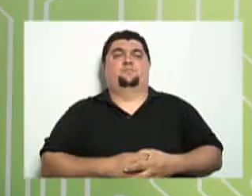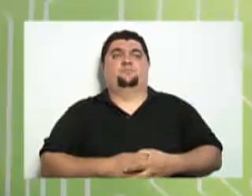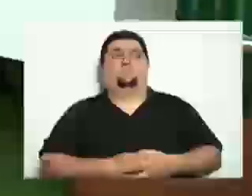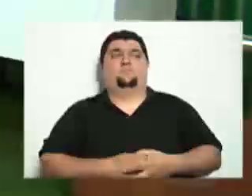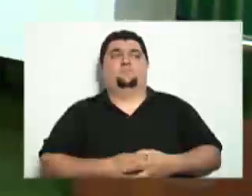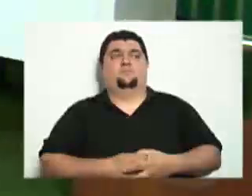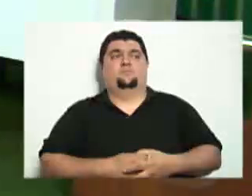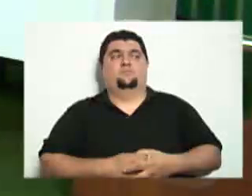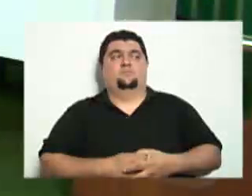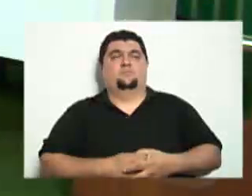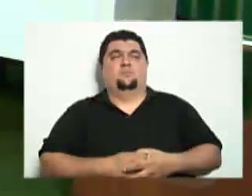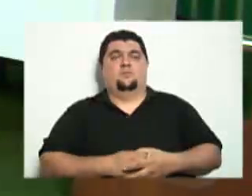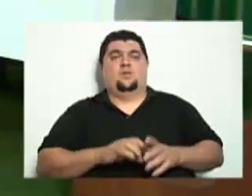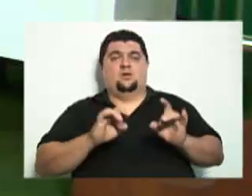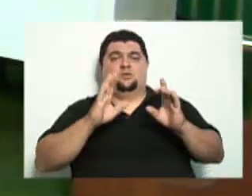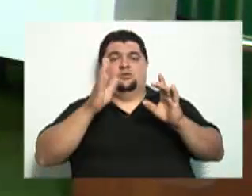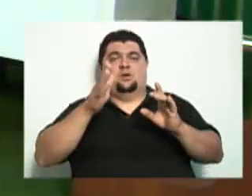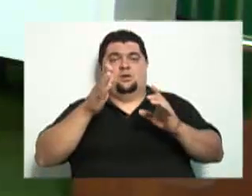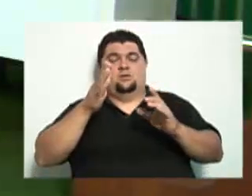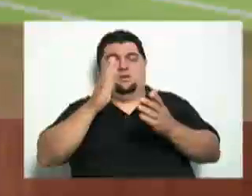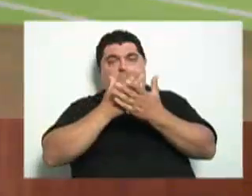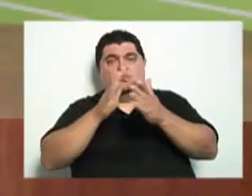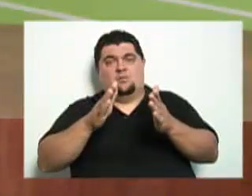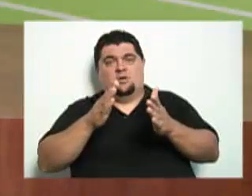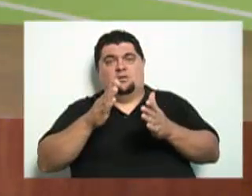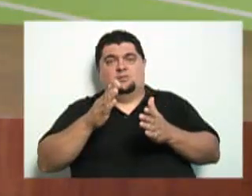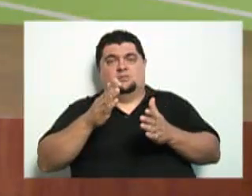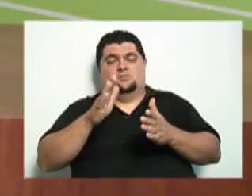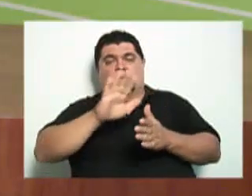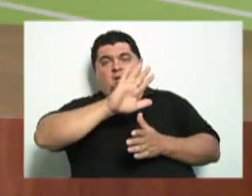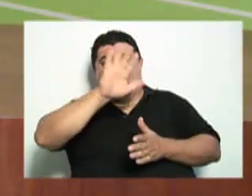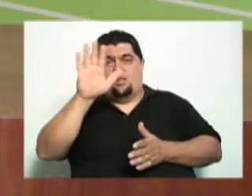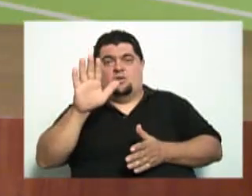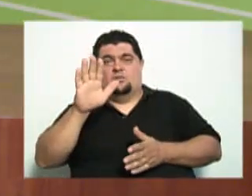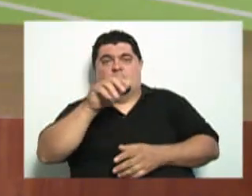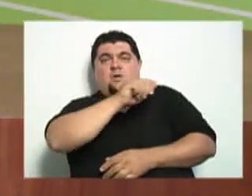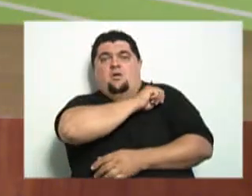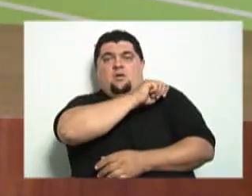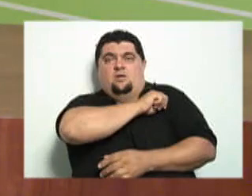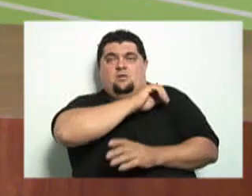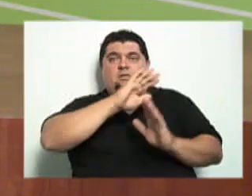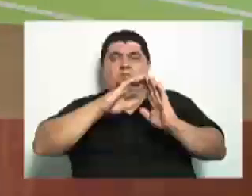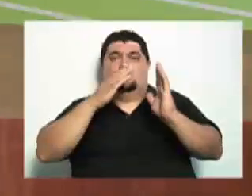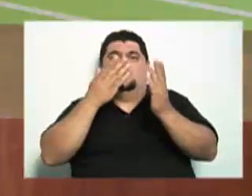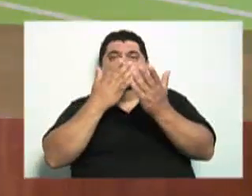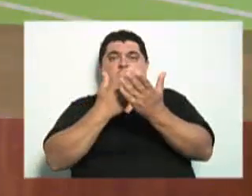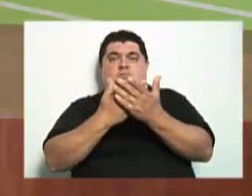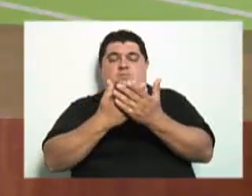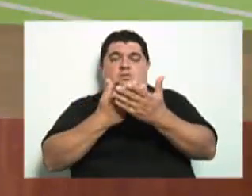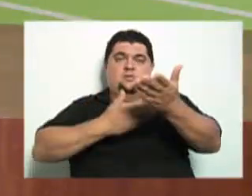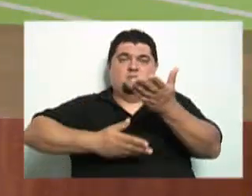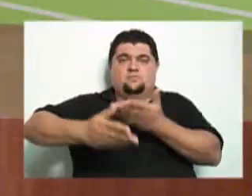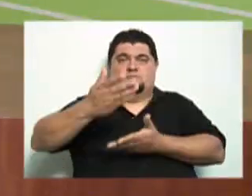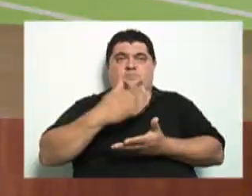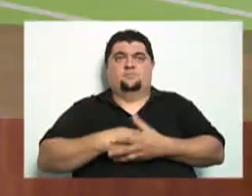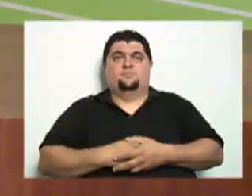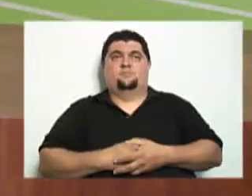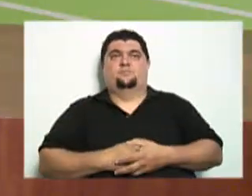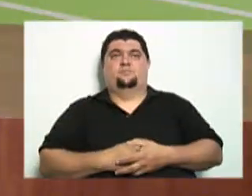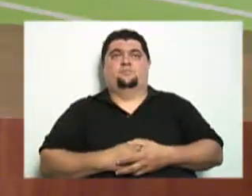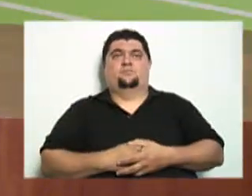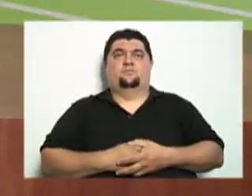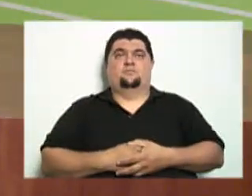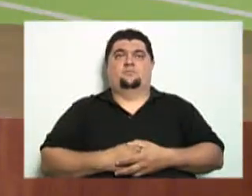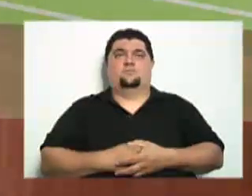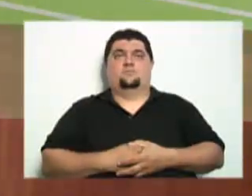Professora, só para terminar, mandar um alô especial para os alunos das escolas que participaram aqui no chat. Com certeza. Os alunos